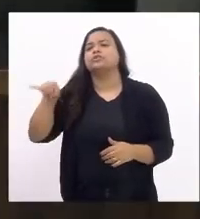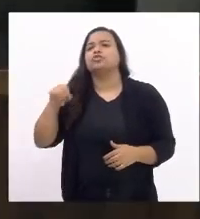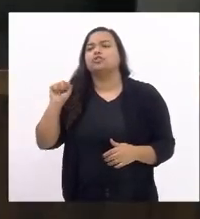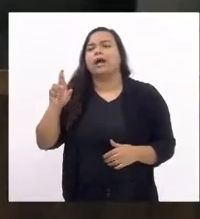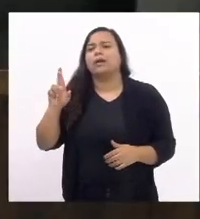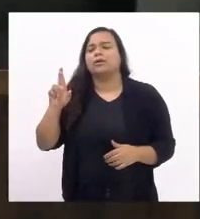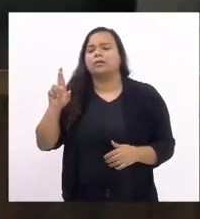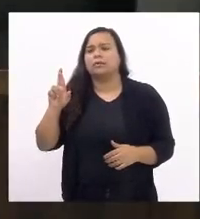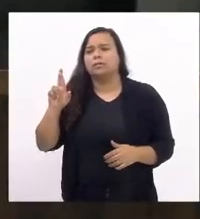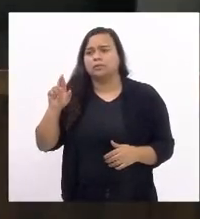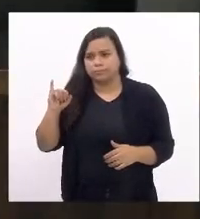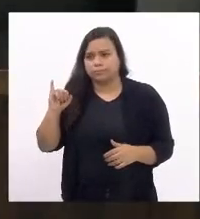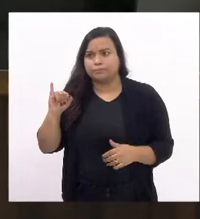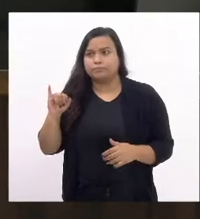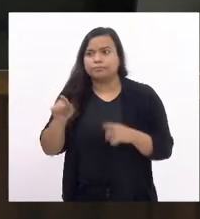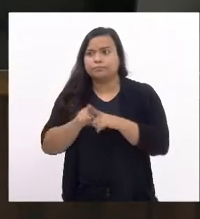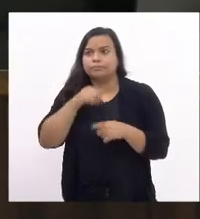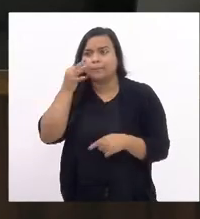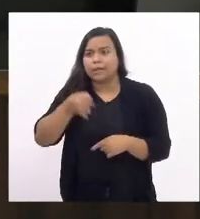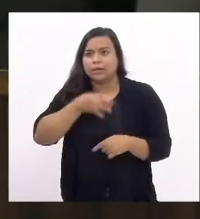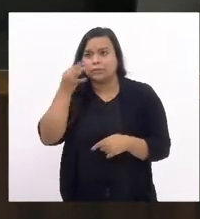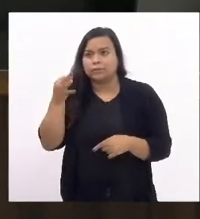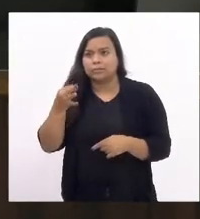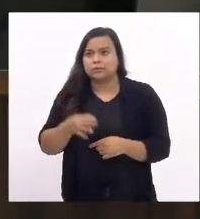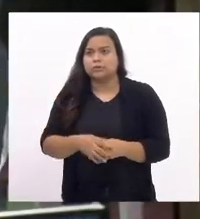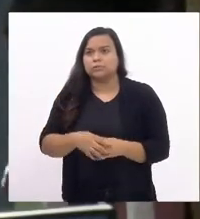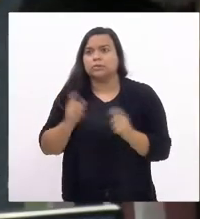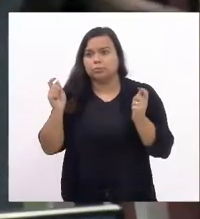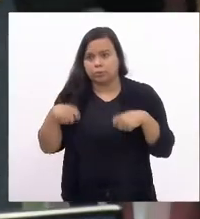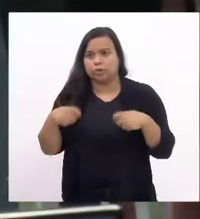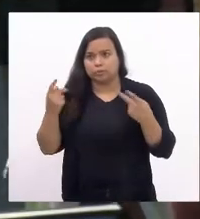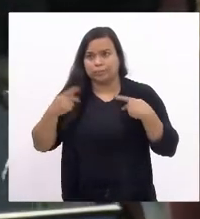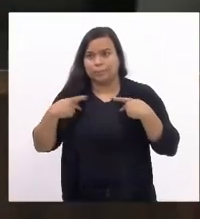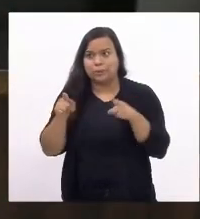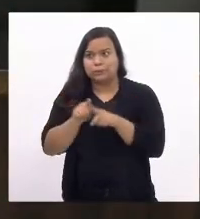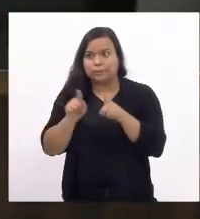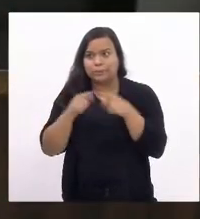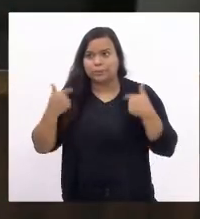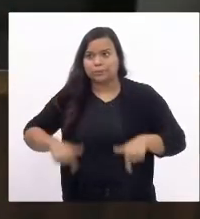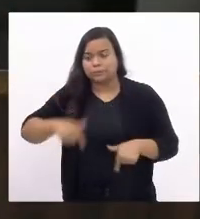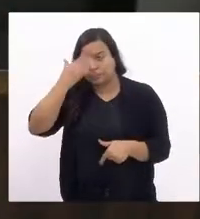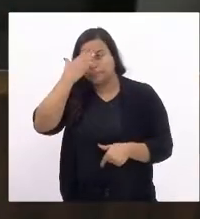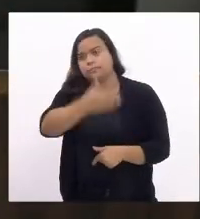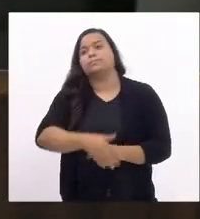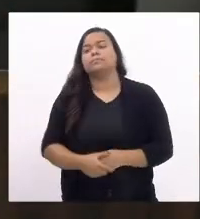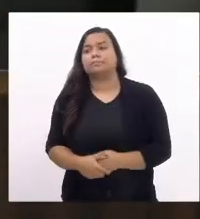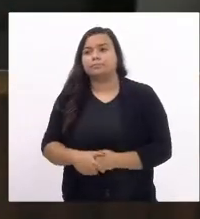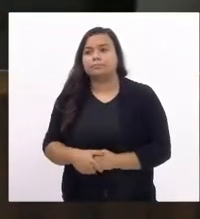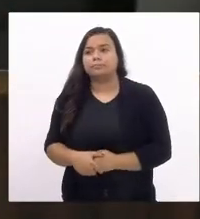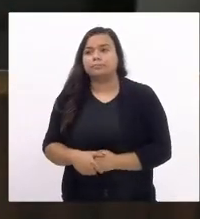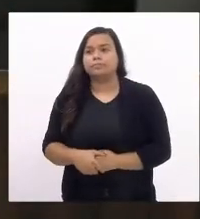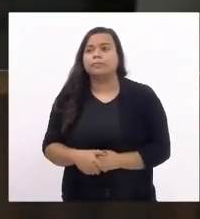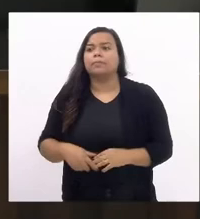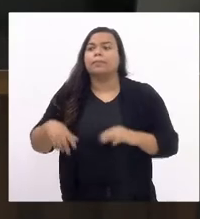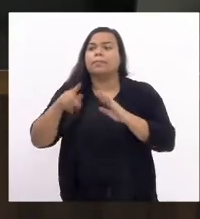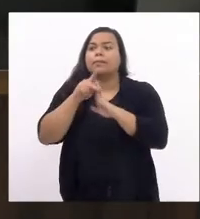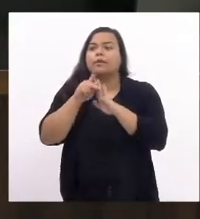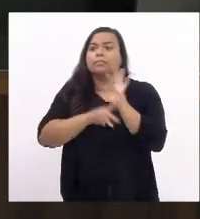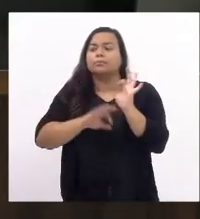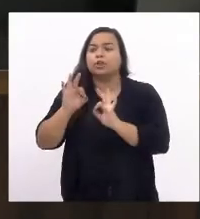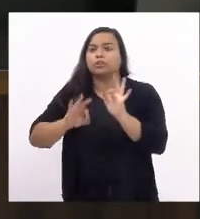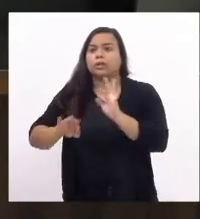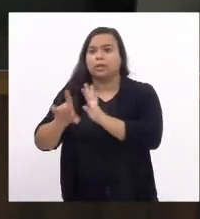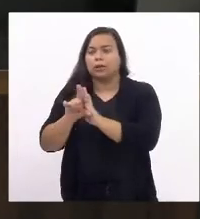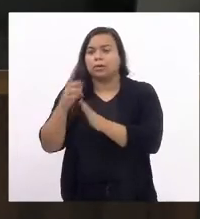consignado. Para emitir parecer... Presidente, pode consignar o meu também, por favor? Abstenção. Obrigado. Para emitir parecer ao projeto de lei